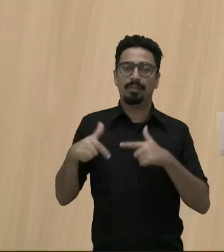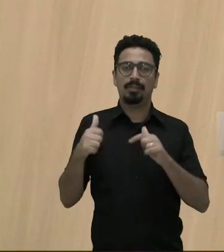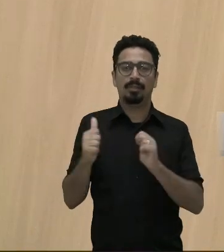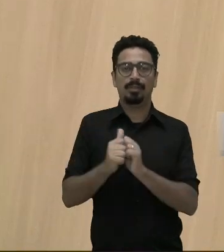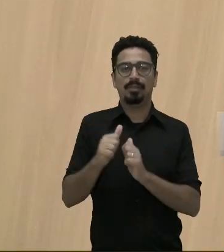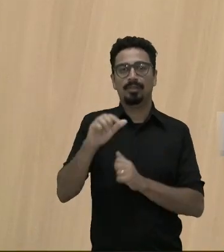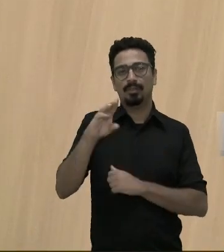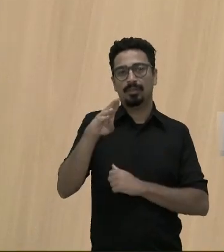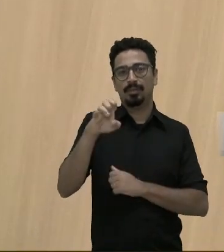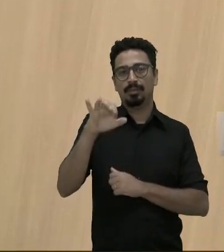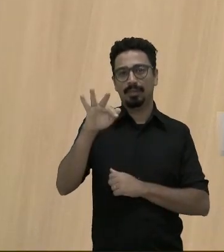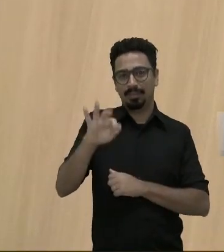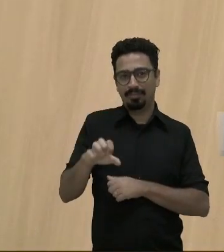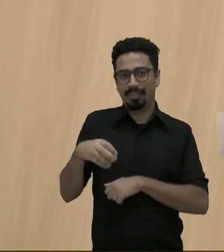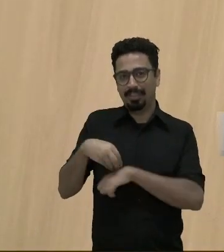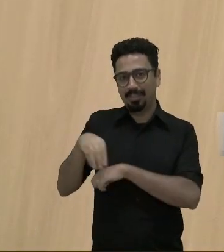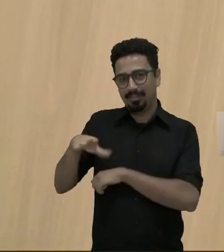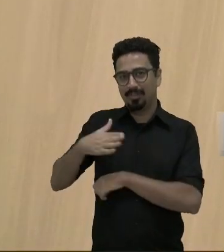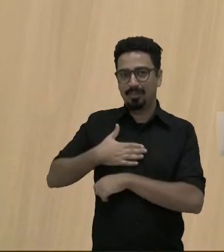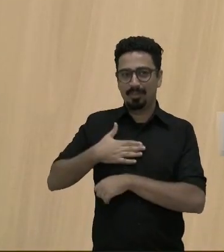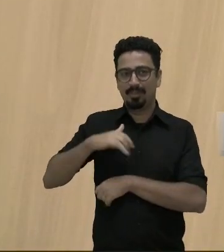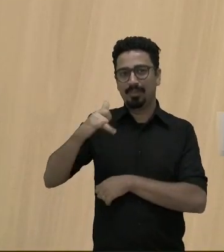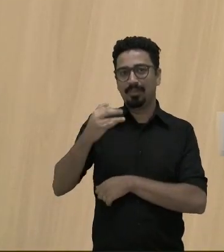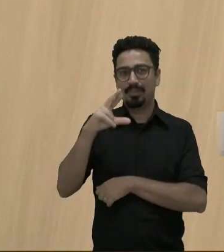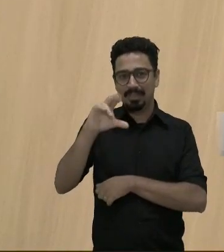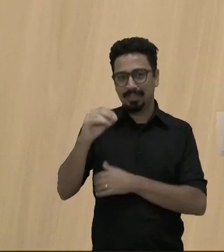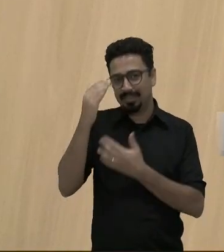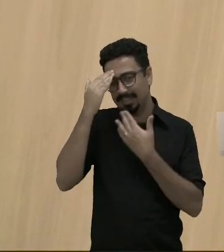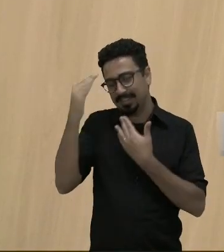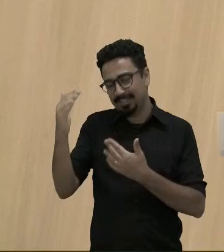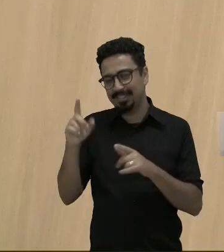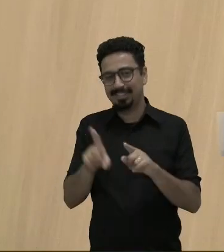foi que me indicou, e ao Jairo, que agradeço muito.